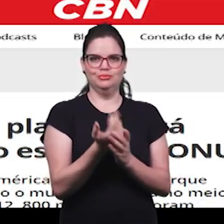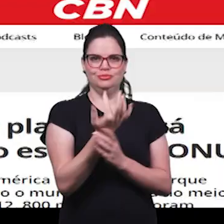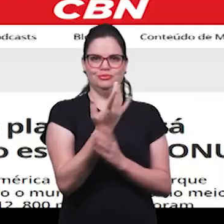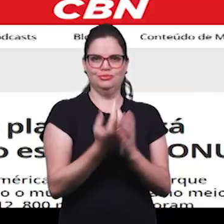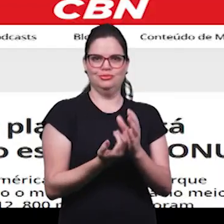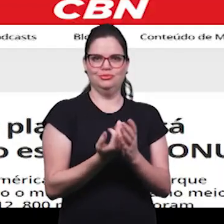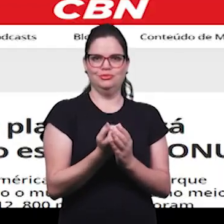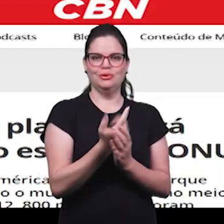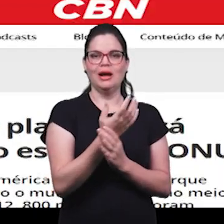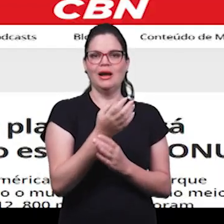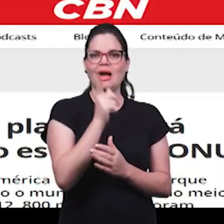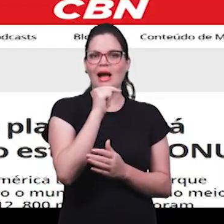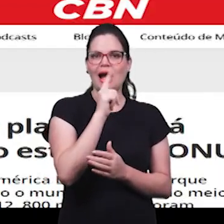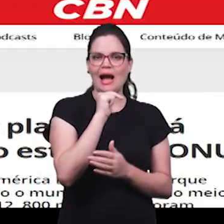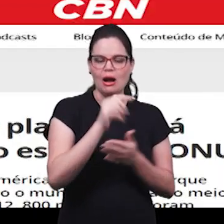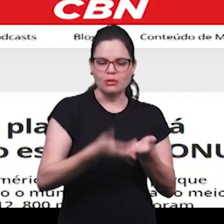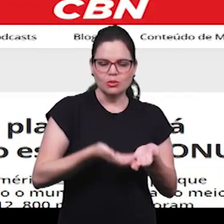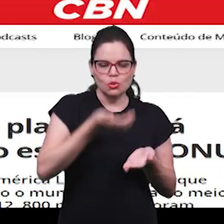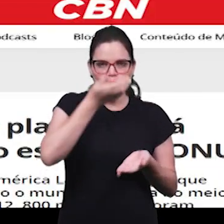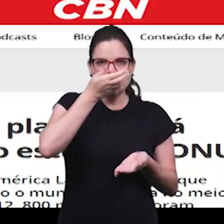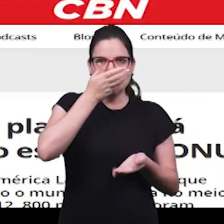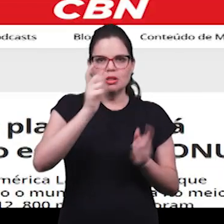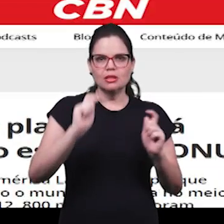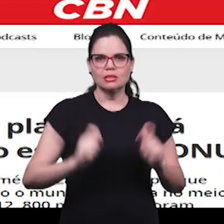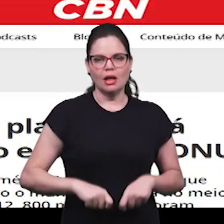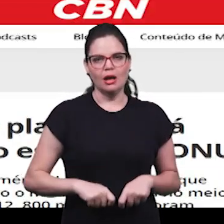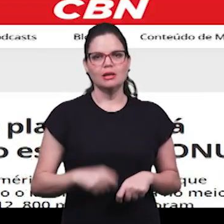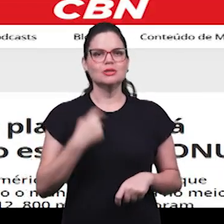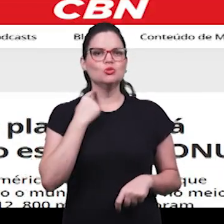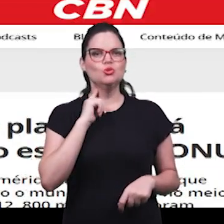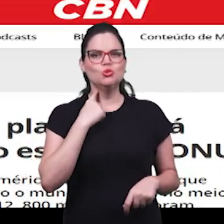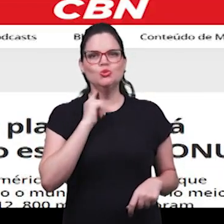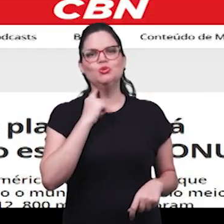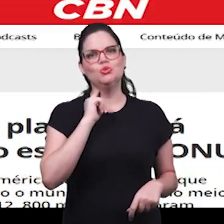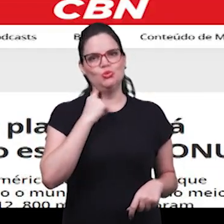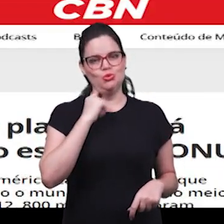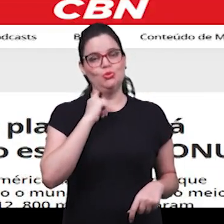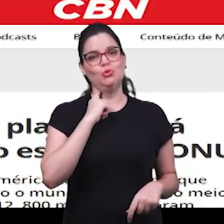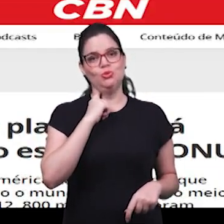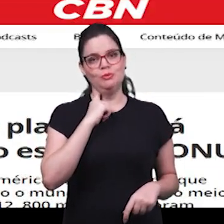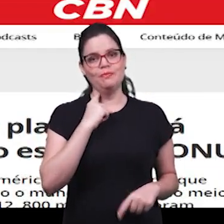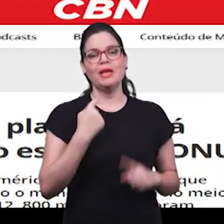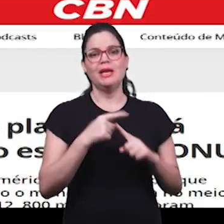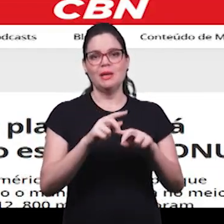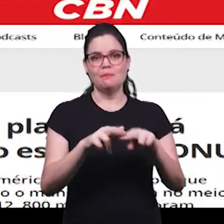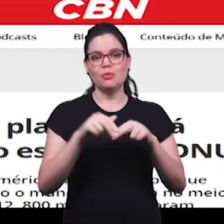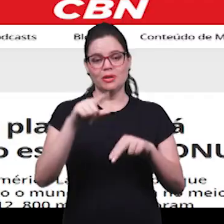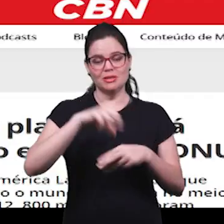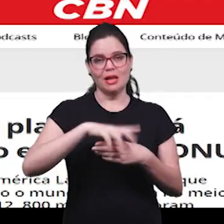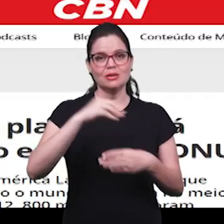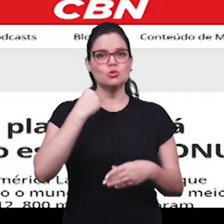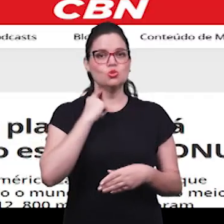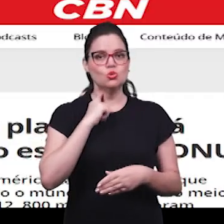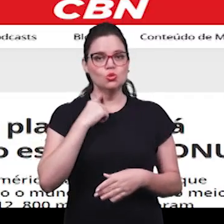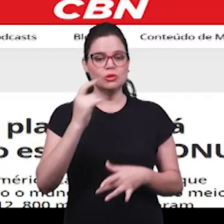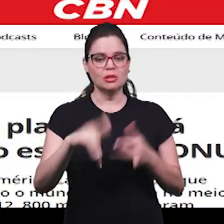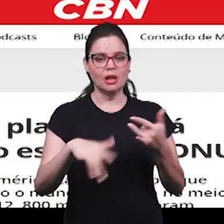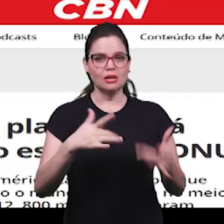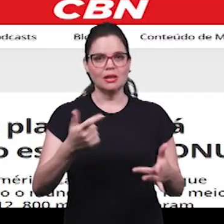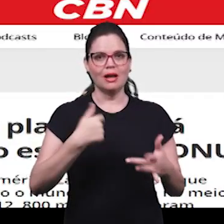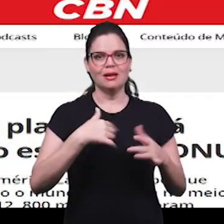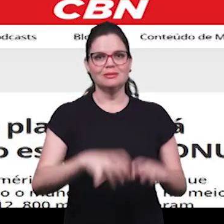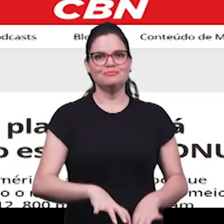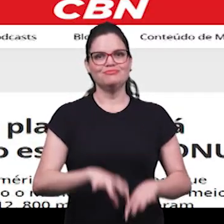a poluição tem sido o motivo do surgimento de muitas doenças, né, como febre tifoide,